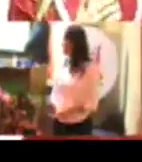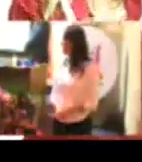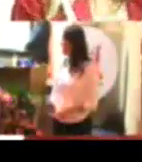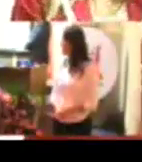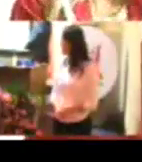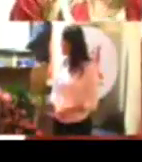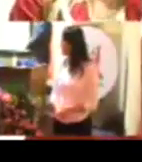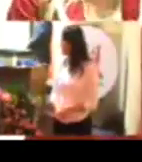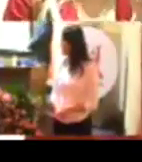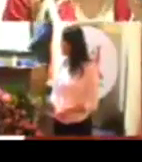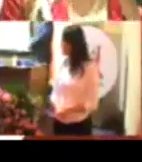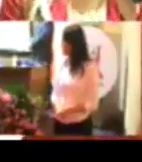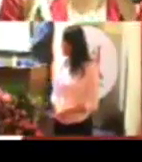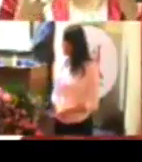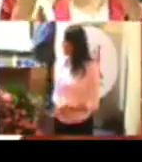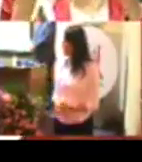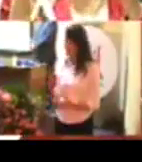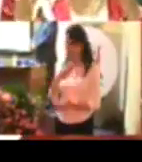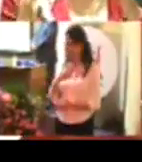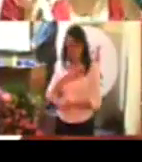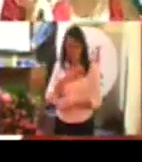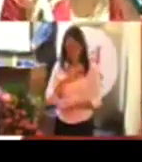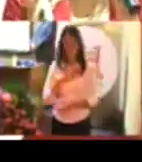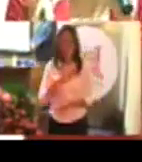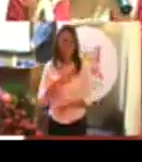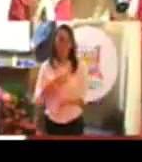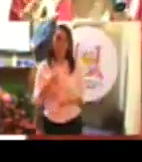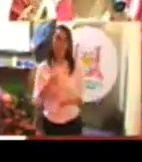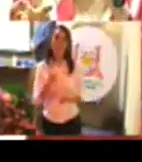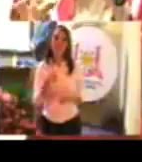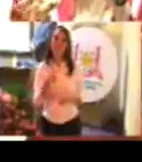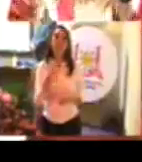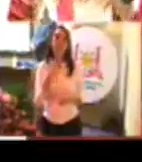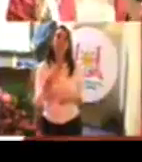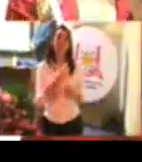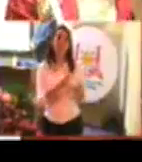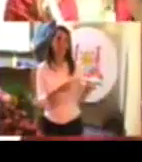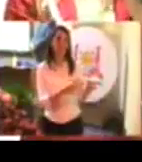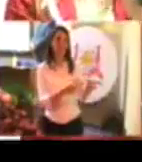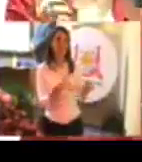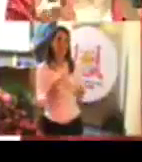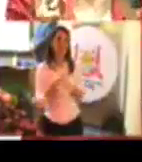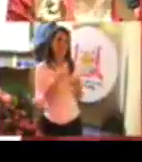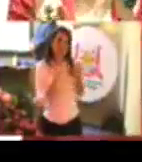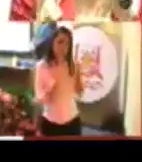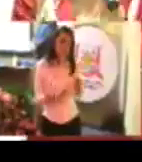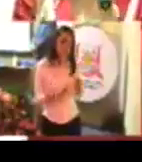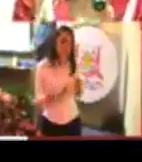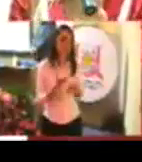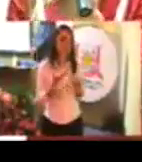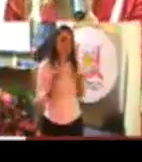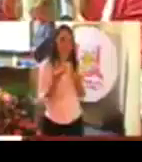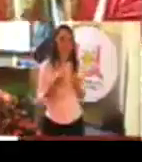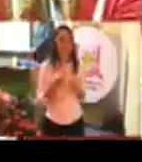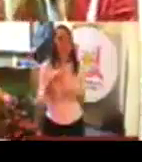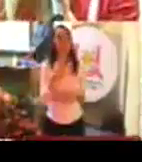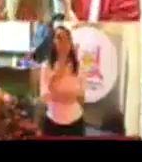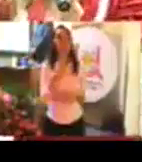Então, professor Flório, né? Eu sou uma pessoa com uma característica que quando alguém me dá um desafio, olha, dá uma